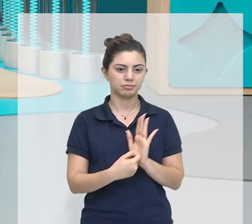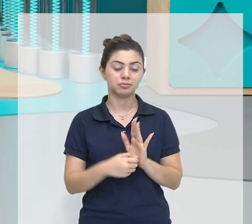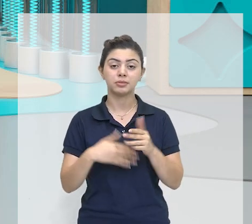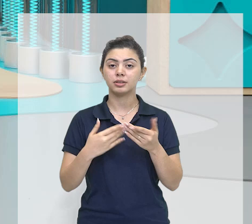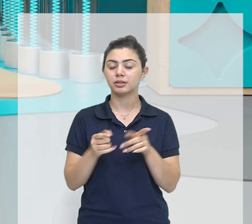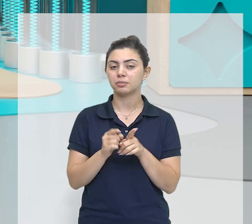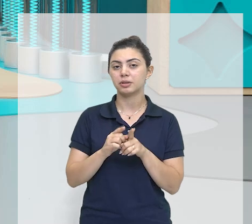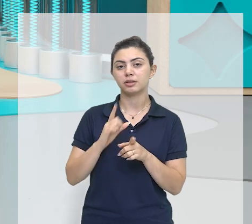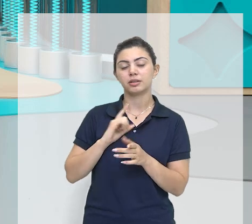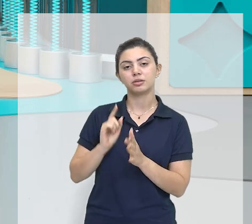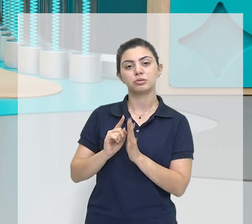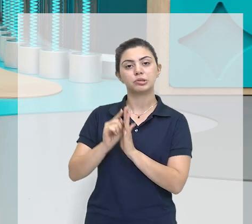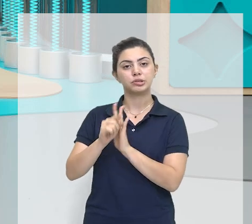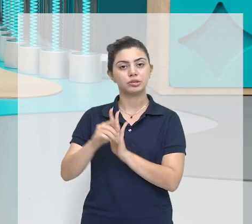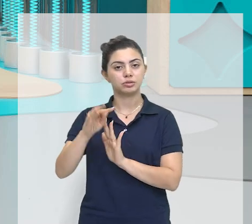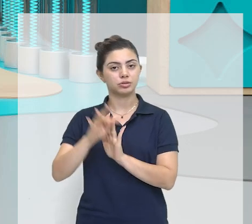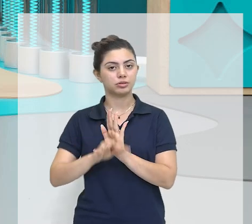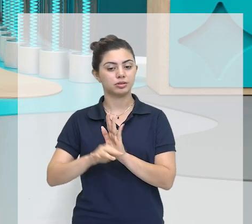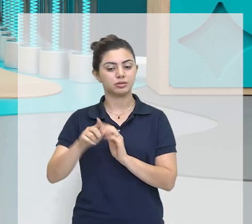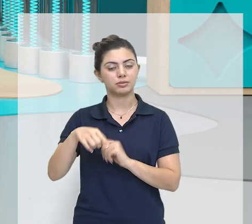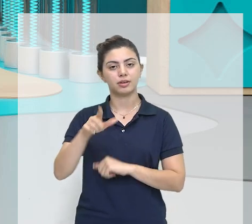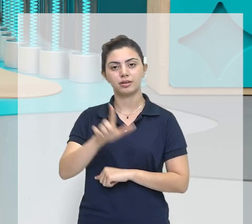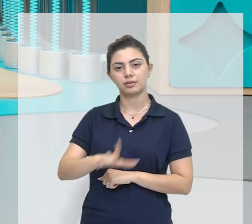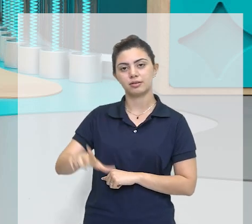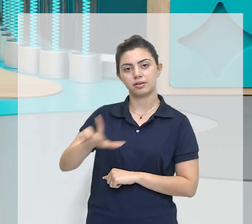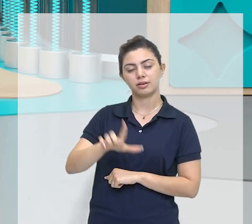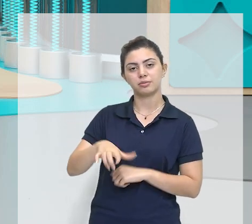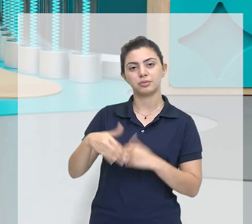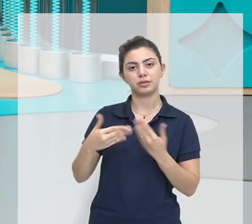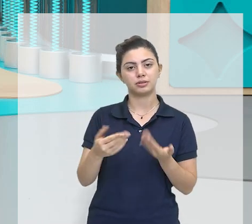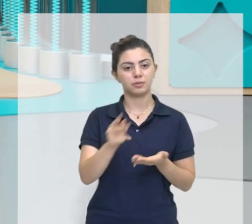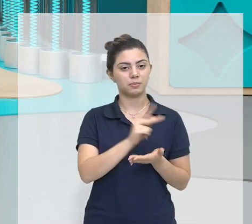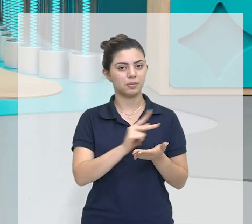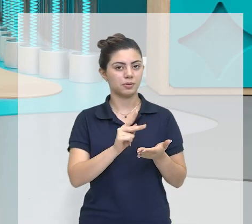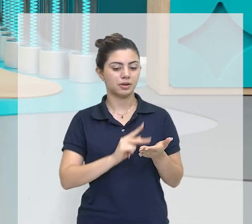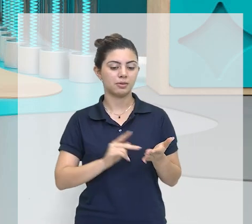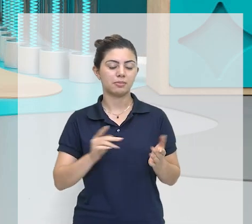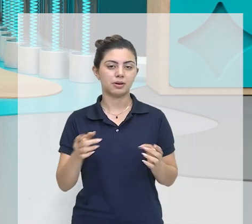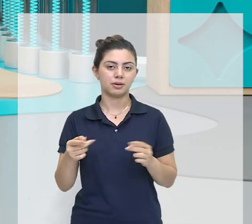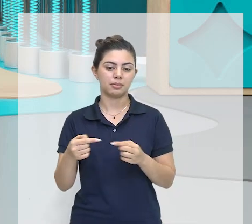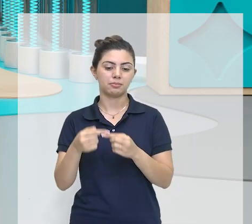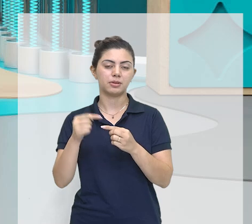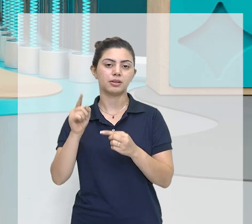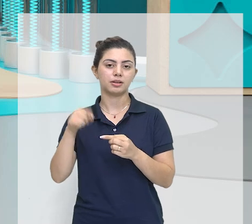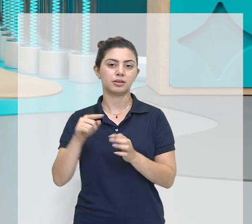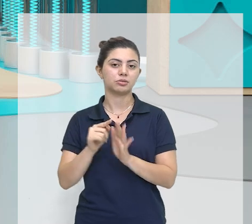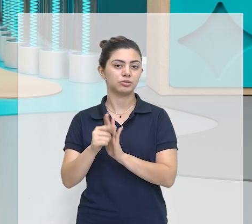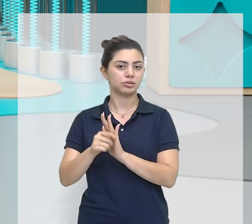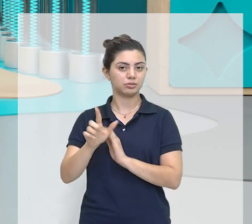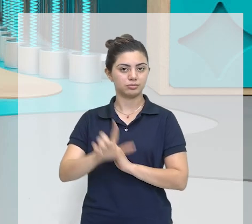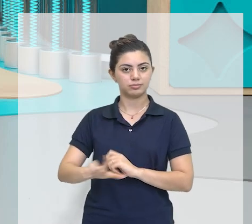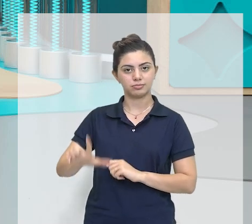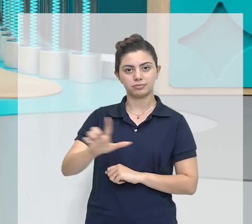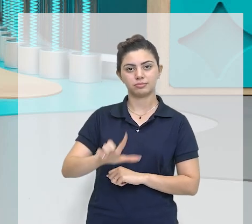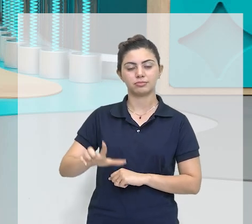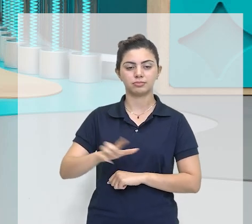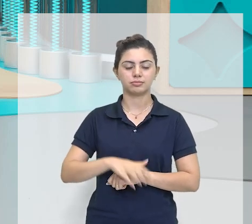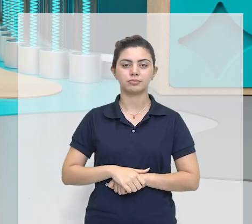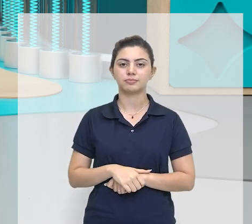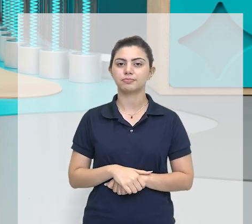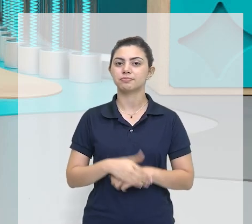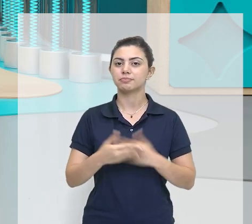gênero textual é o gênero literário, né? Os poemas, eles pertencem ao gênero literário. E aí,